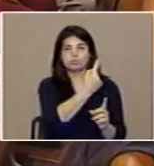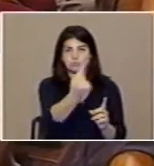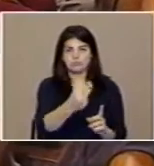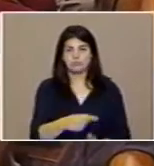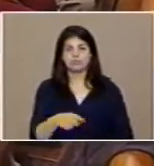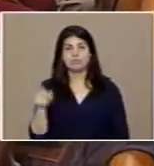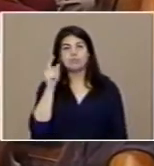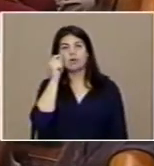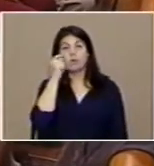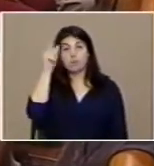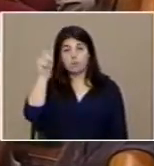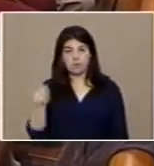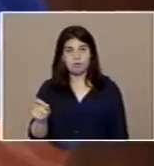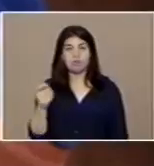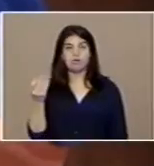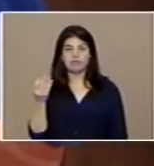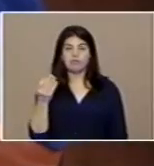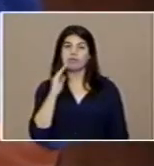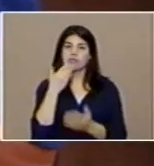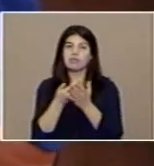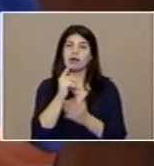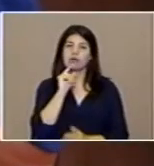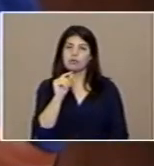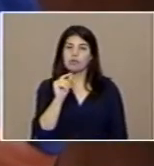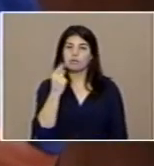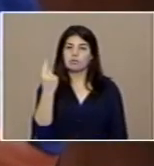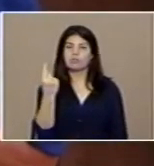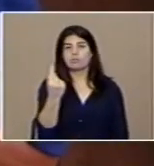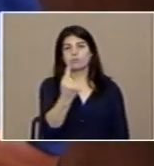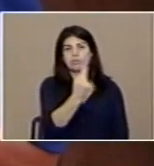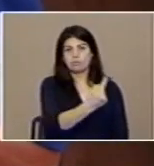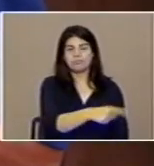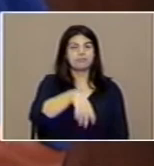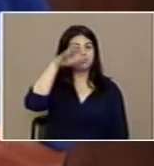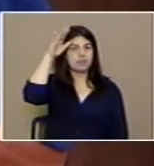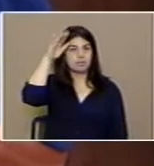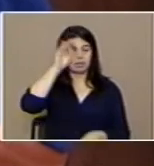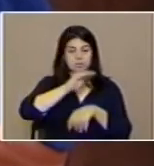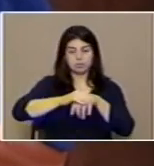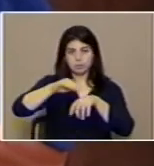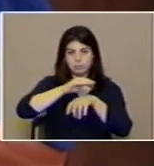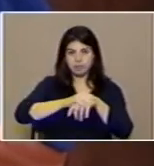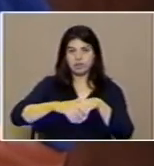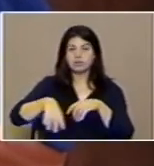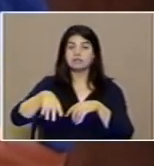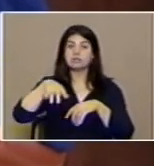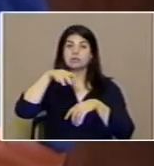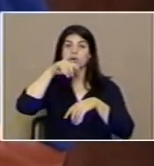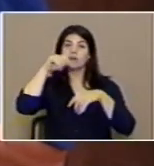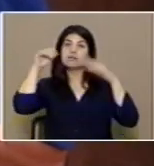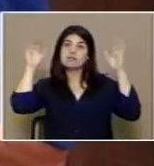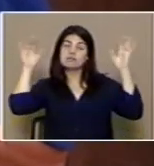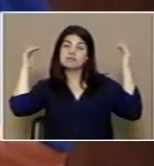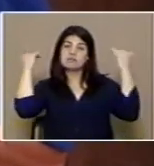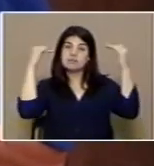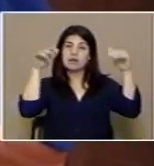chamou pelos seus nomes todos os animais domésticos todas as aves do céu